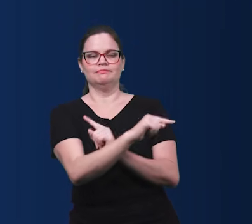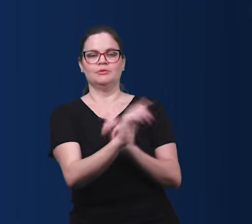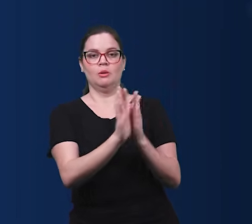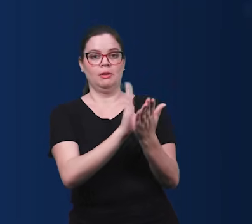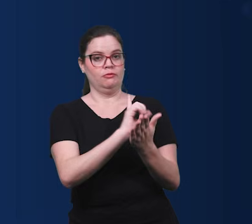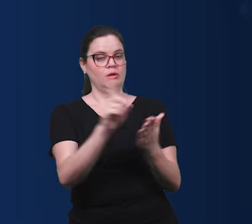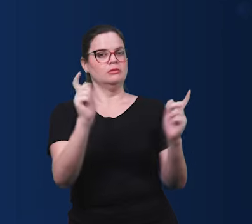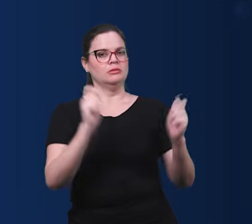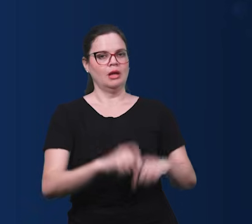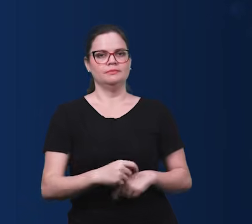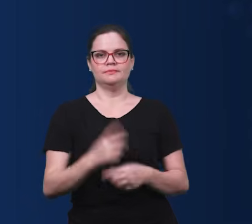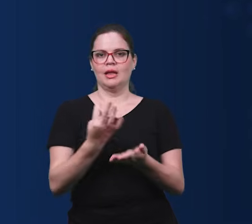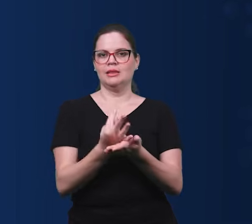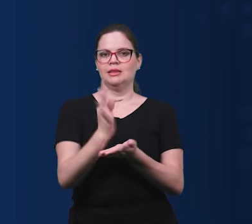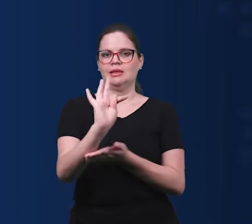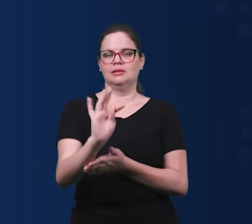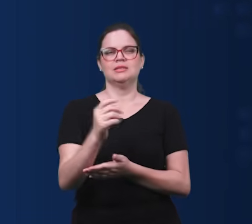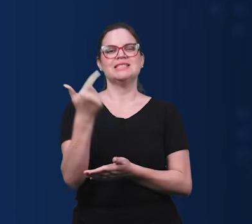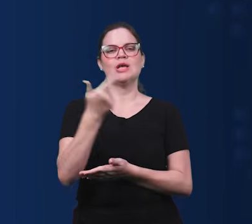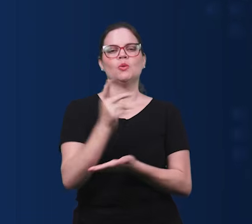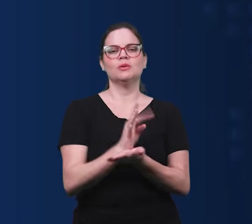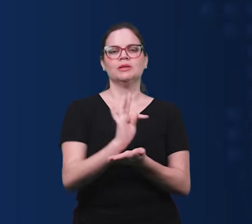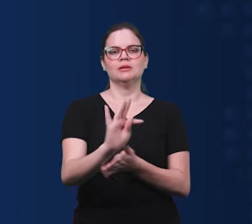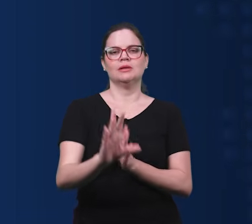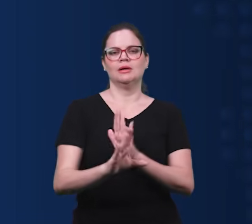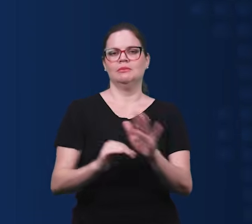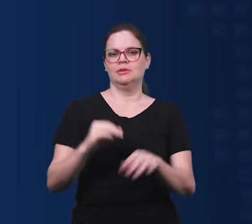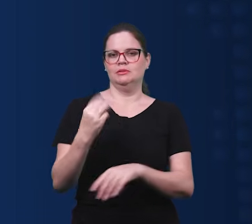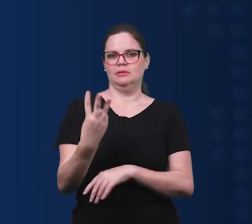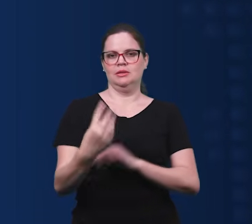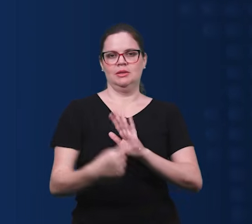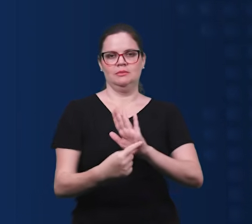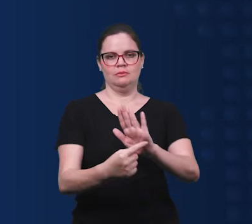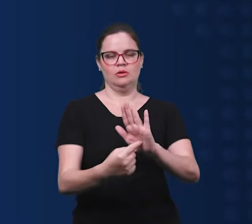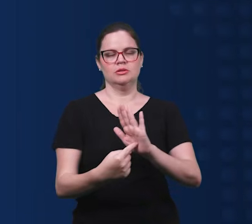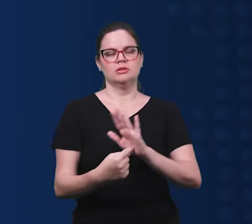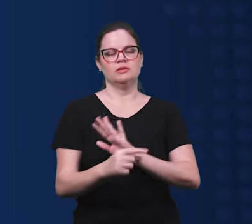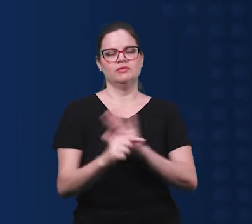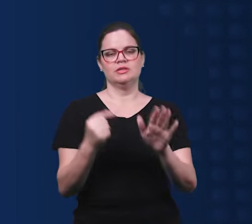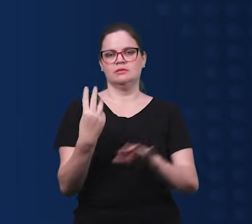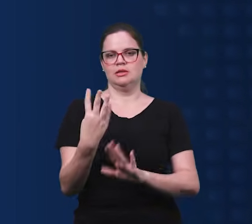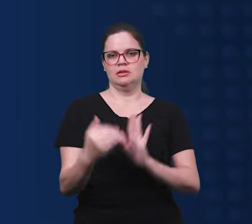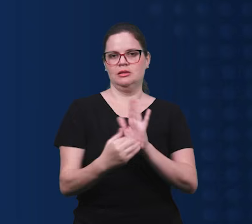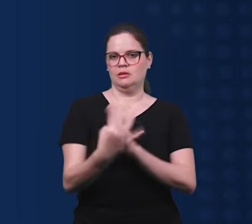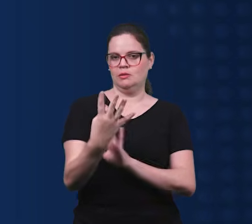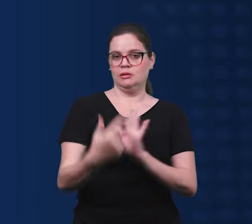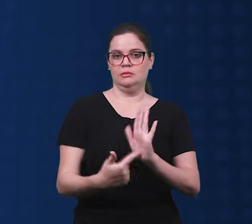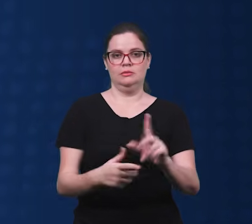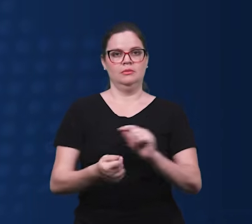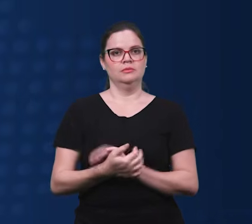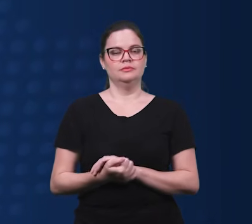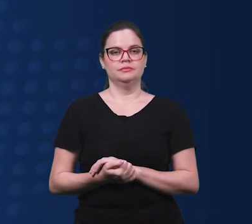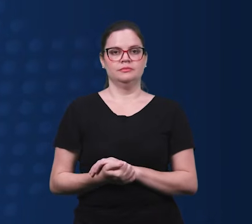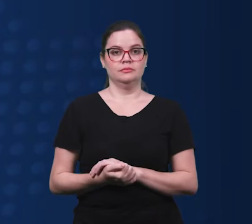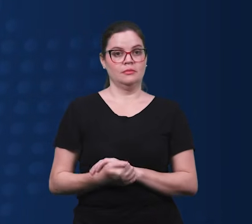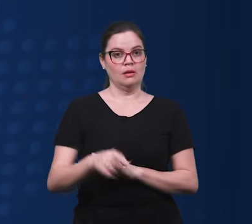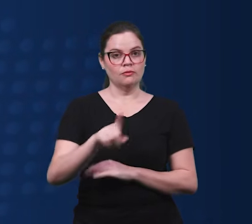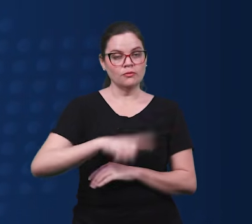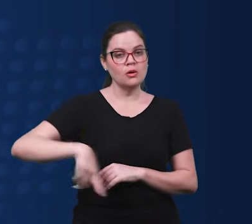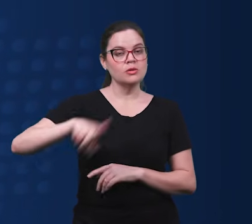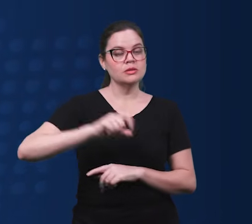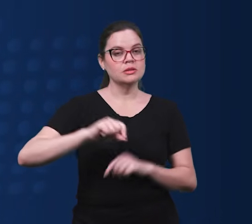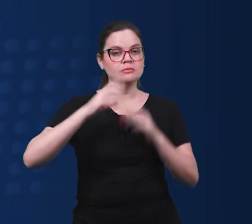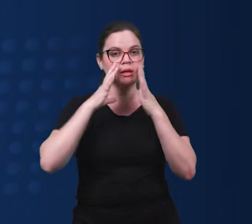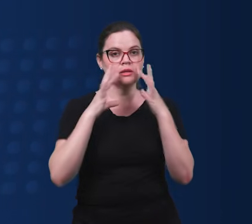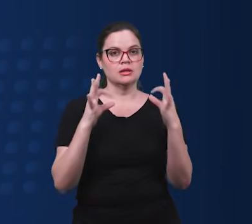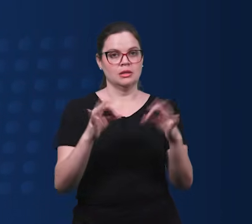recebemos. Tessalonicenses, 2 Tessalonicenses, no capítulo 3, no verso 3 e 4, diz assim: ninguém,